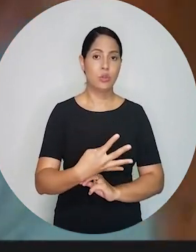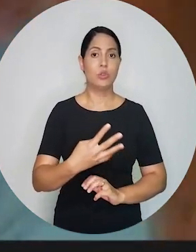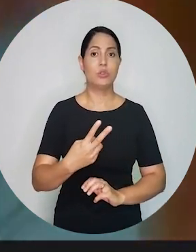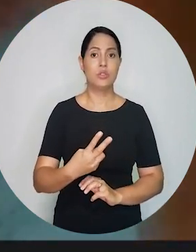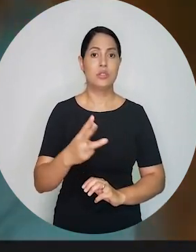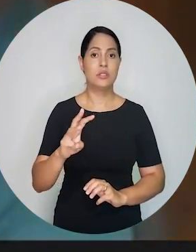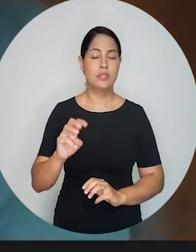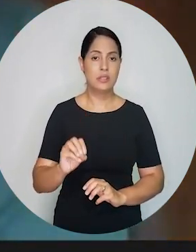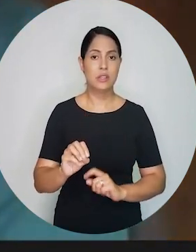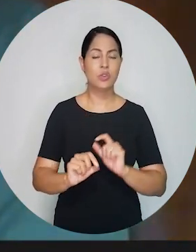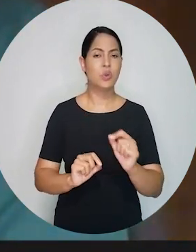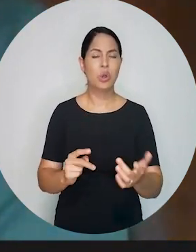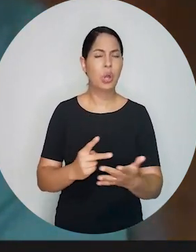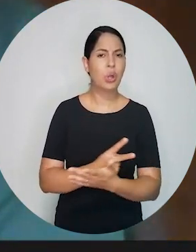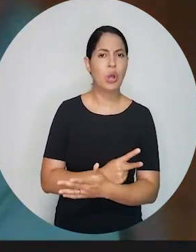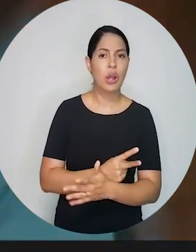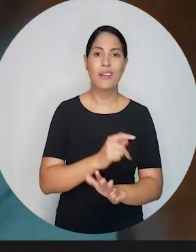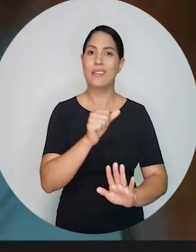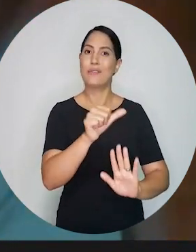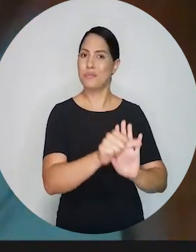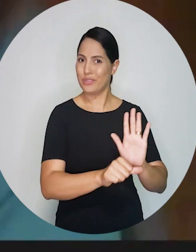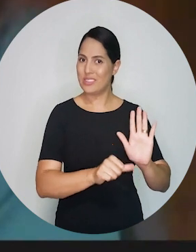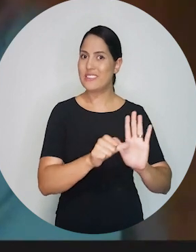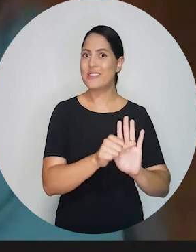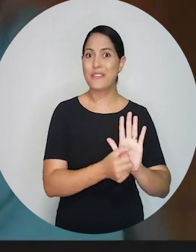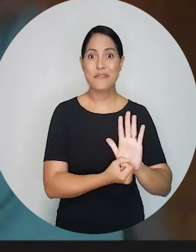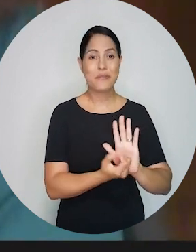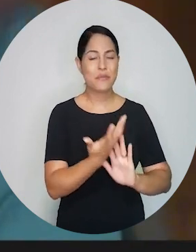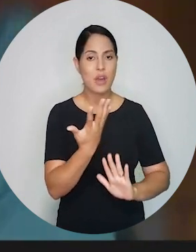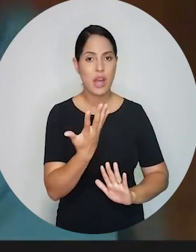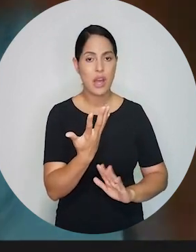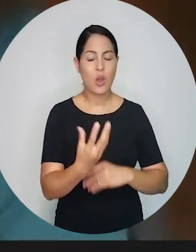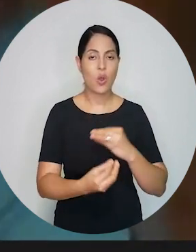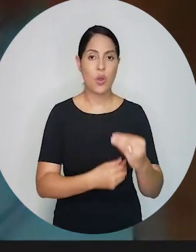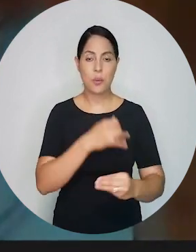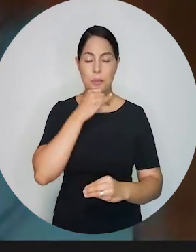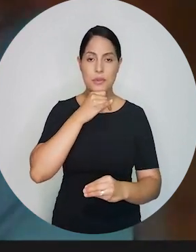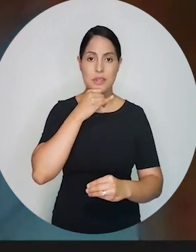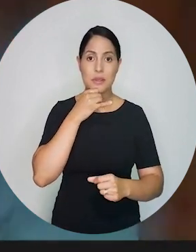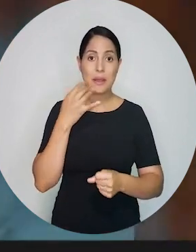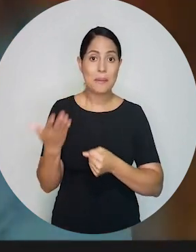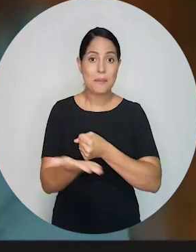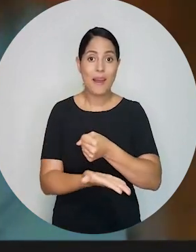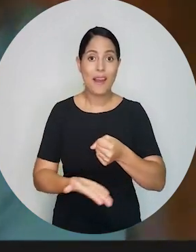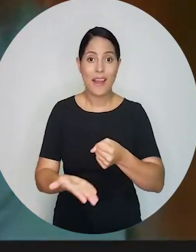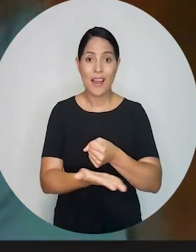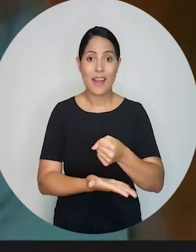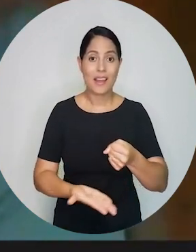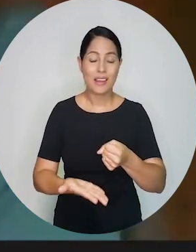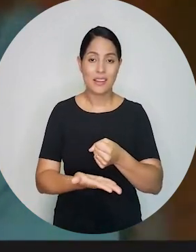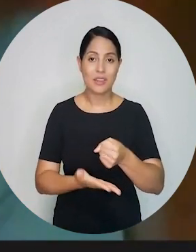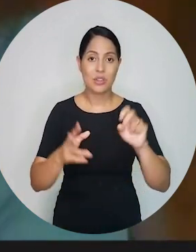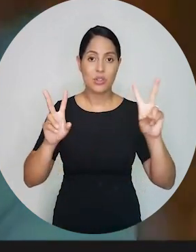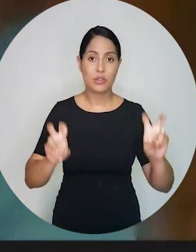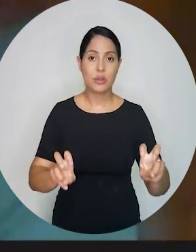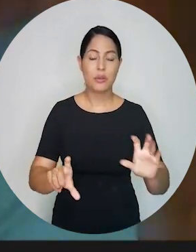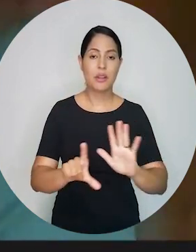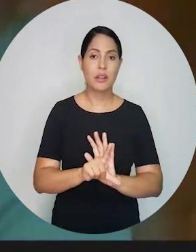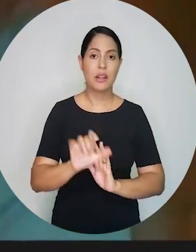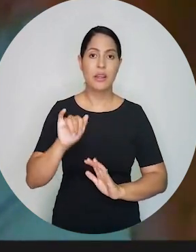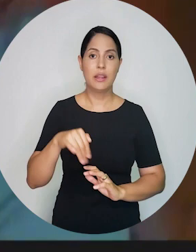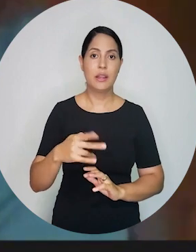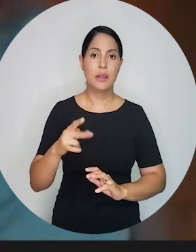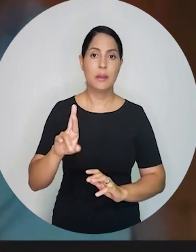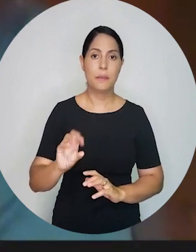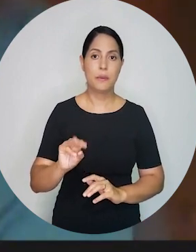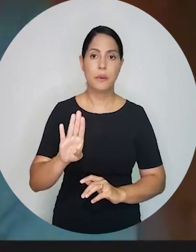Essas alterações que foram feitas pela Lei 14.230, basta ver que foram